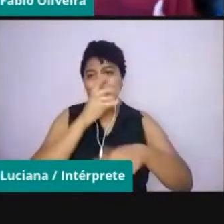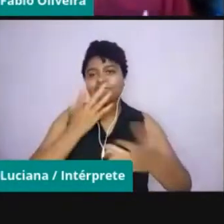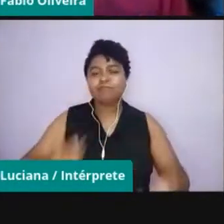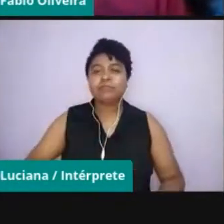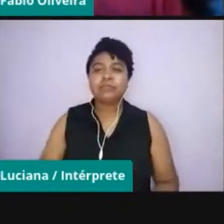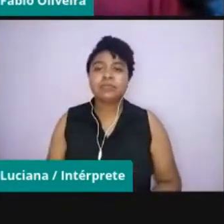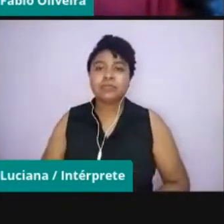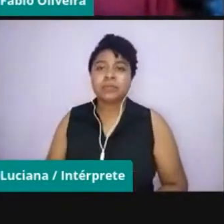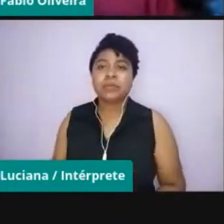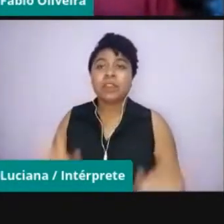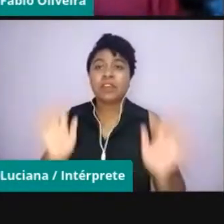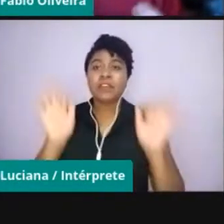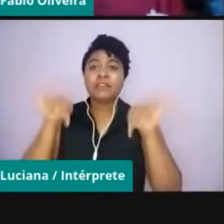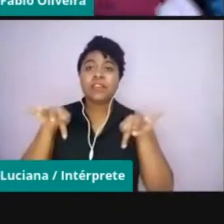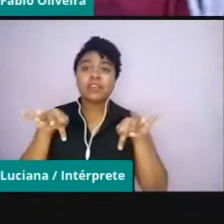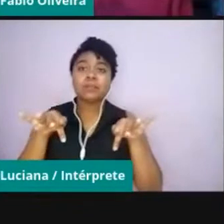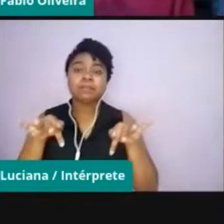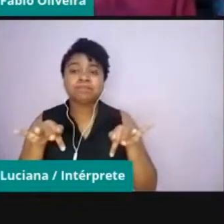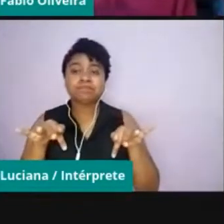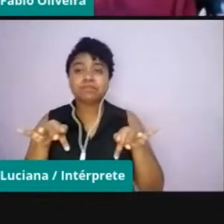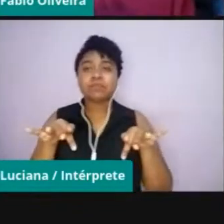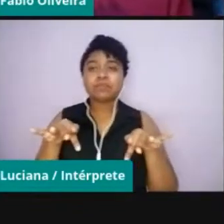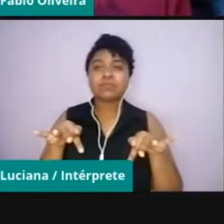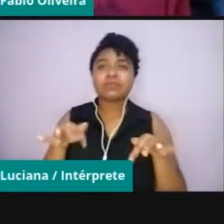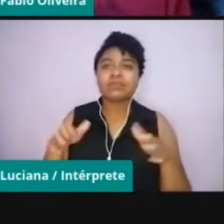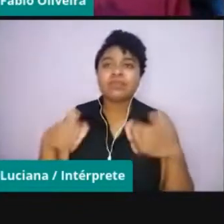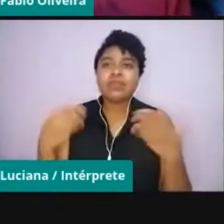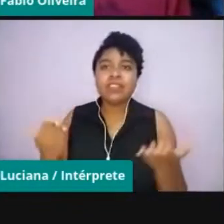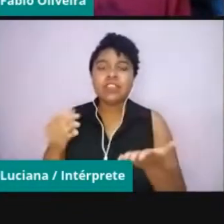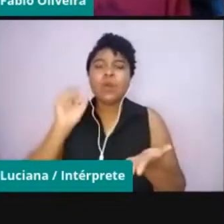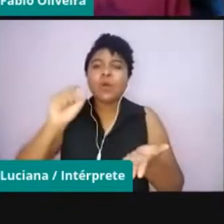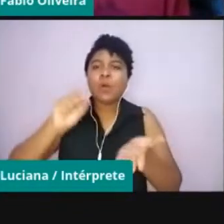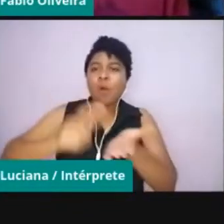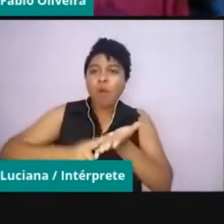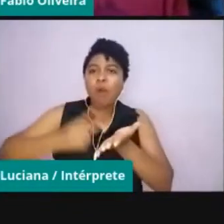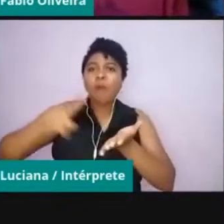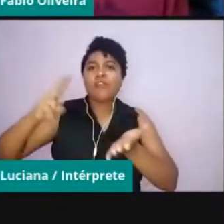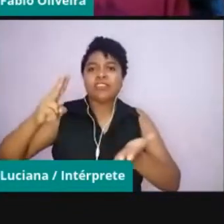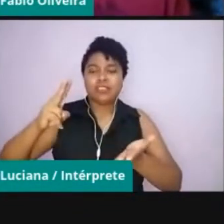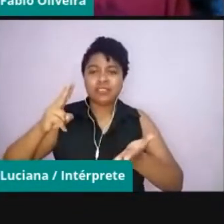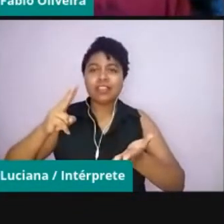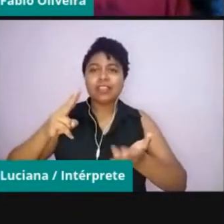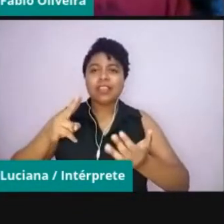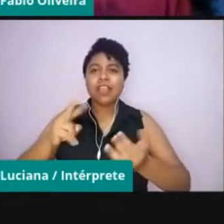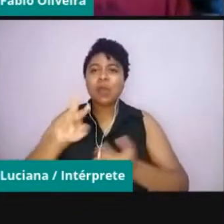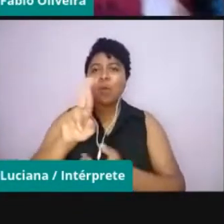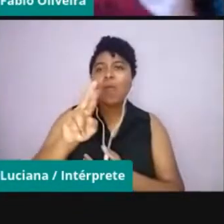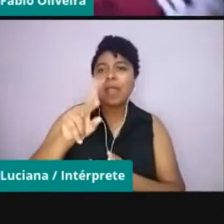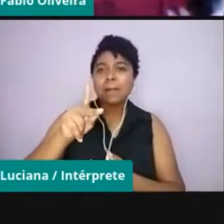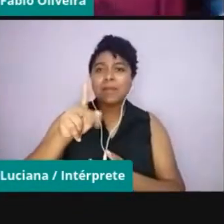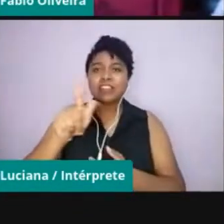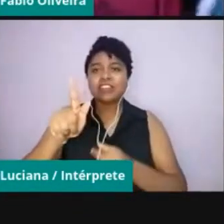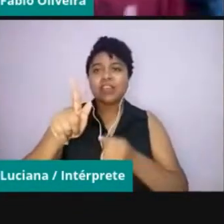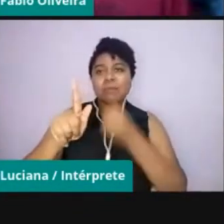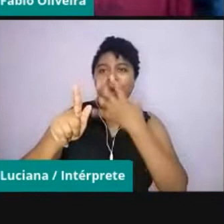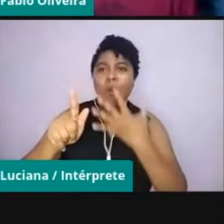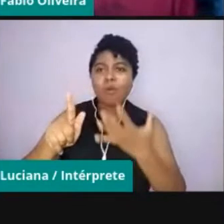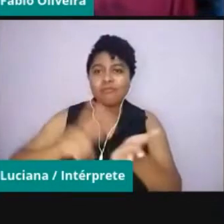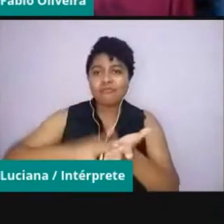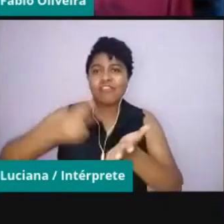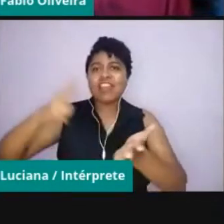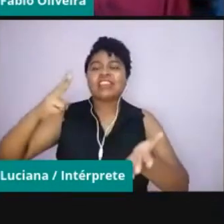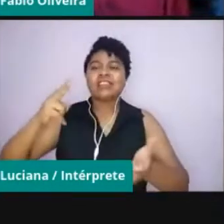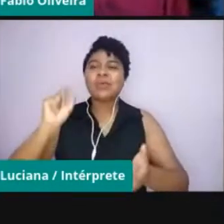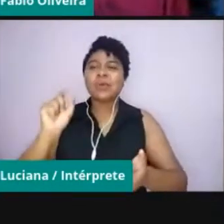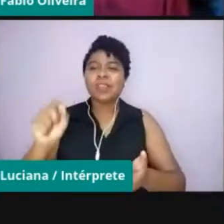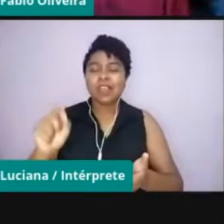E, finalizando, qual foi as vantagens observadas ao utilizar o RPG? A aplicação não é restrita,